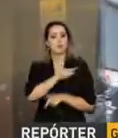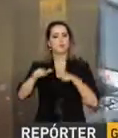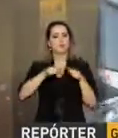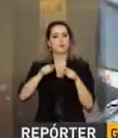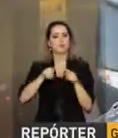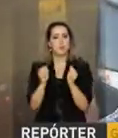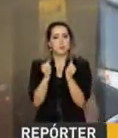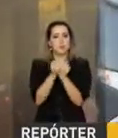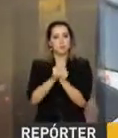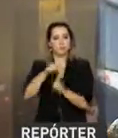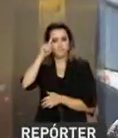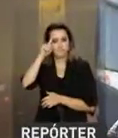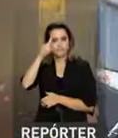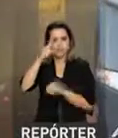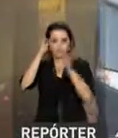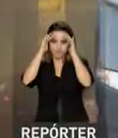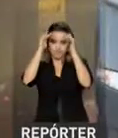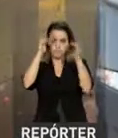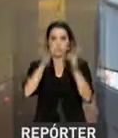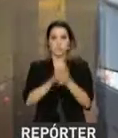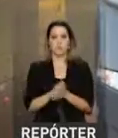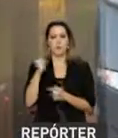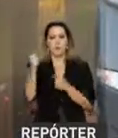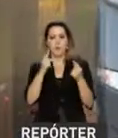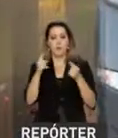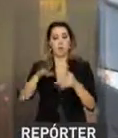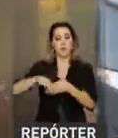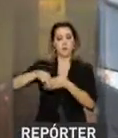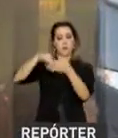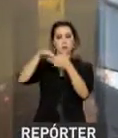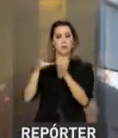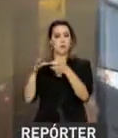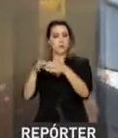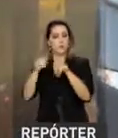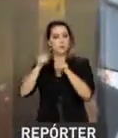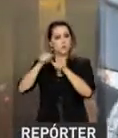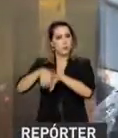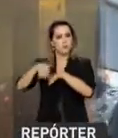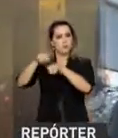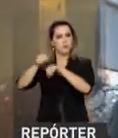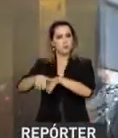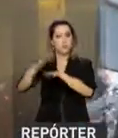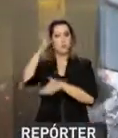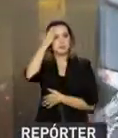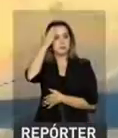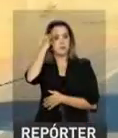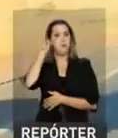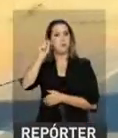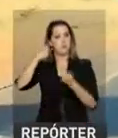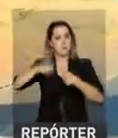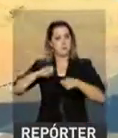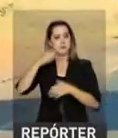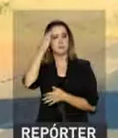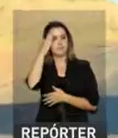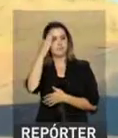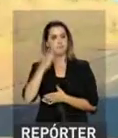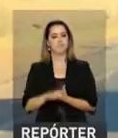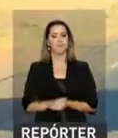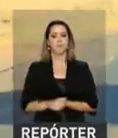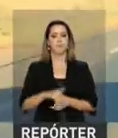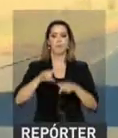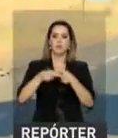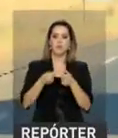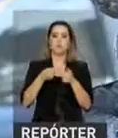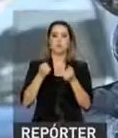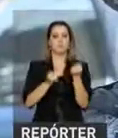comando. Cada comandante de fração de tropa sabe exatamente o que tem que cumprir. E depois